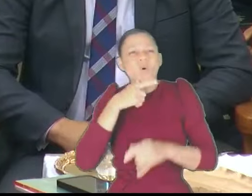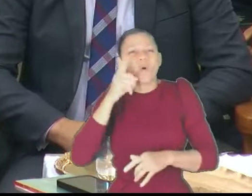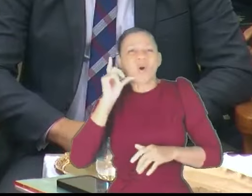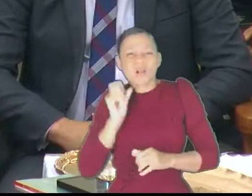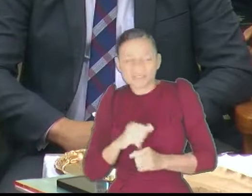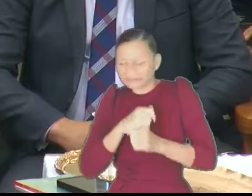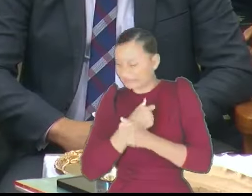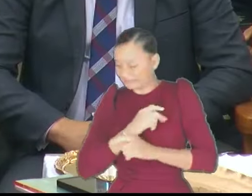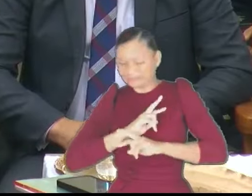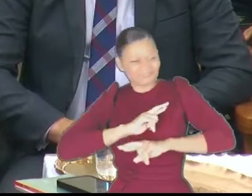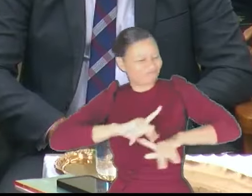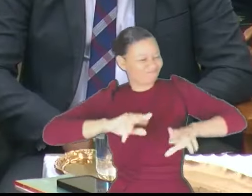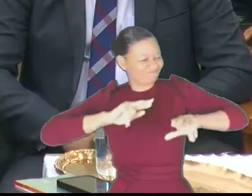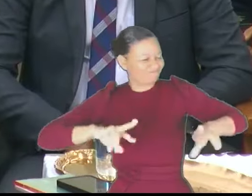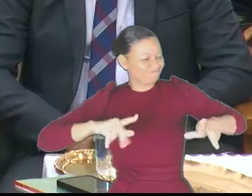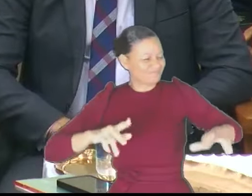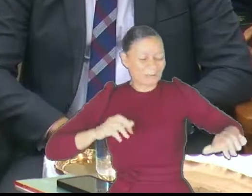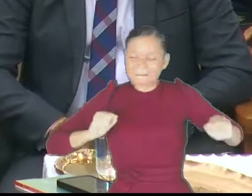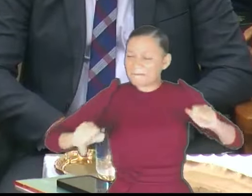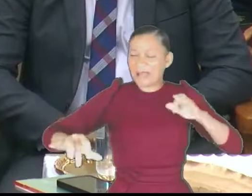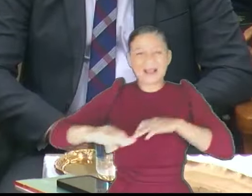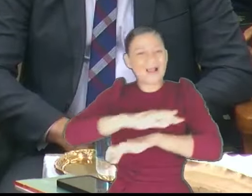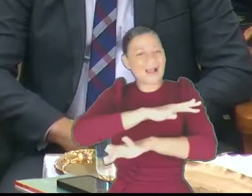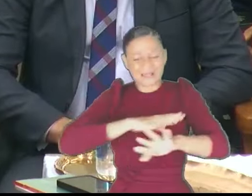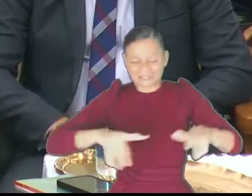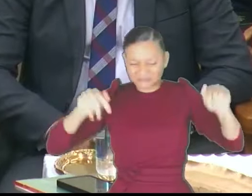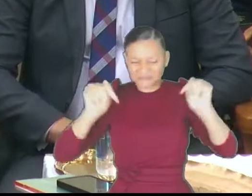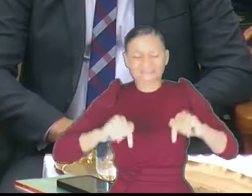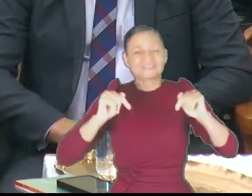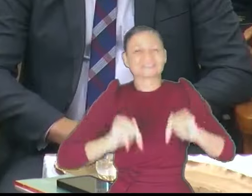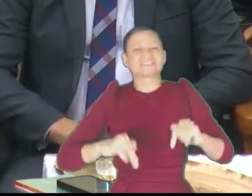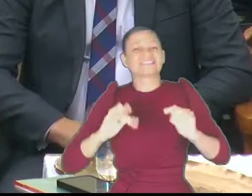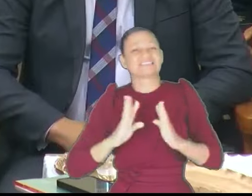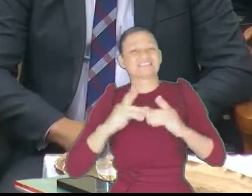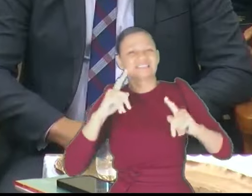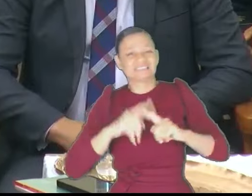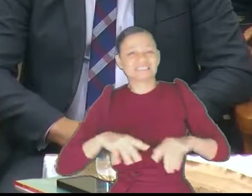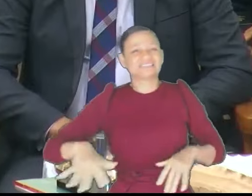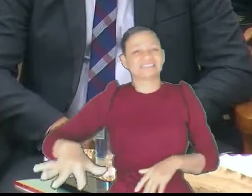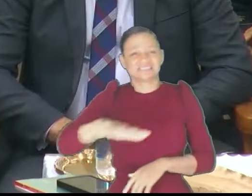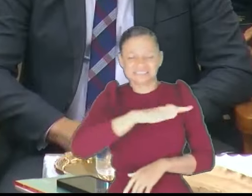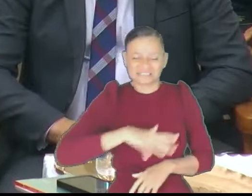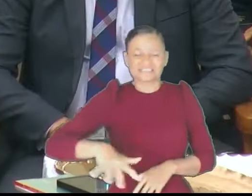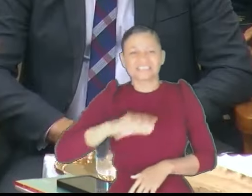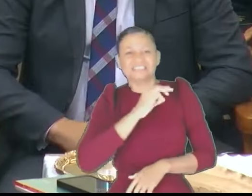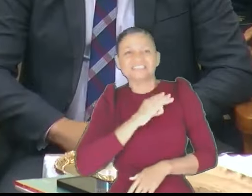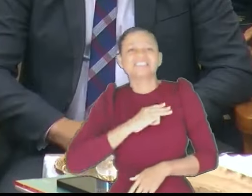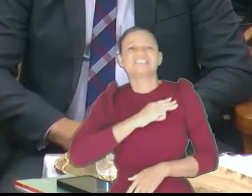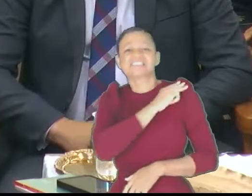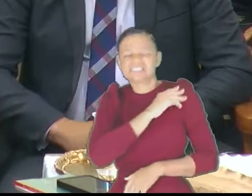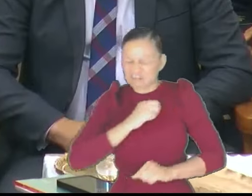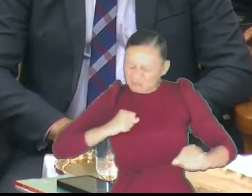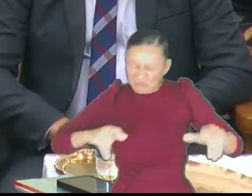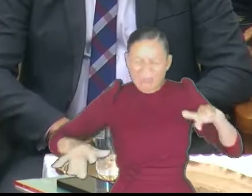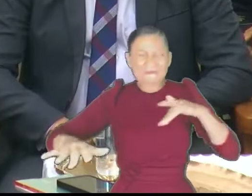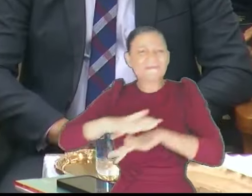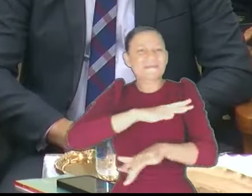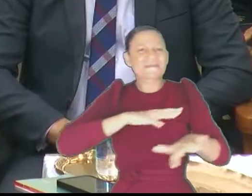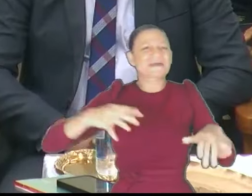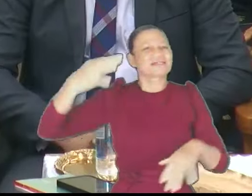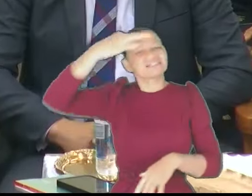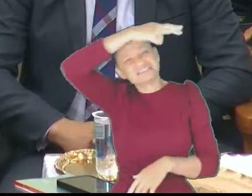negócio diferente acontecendo aqui nessa igreja, nesse campo, nesse ministério. Tem um mover do Espírito